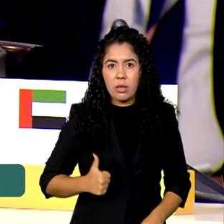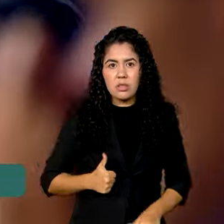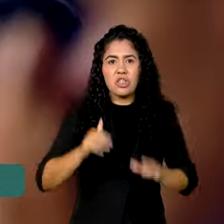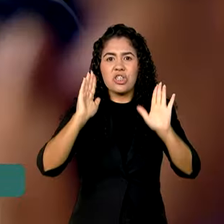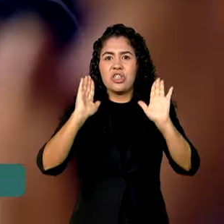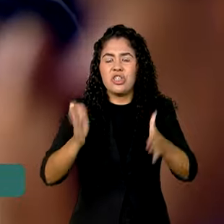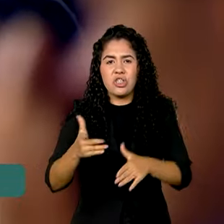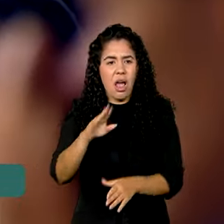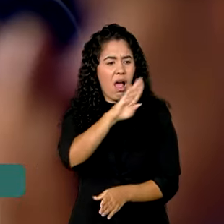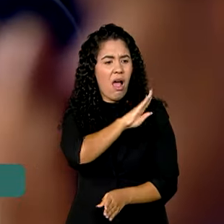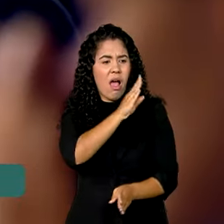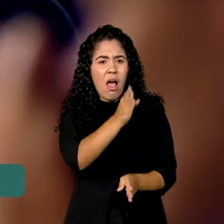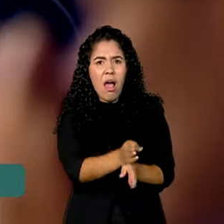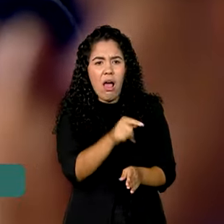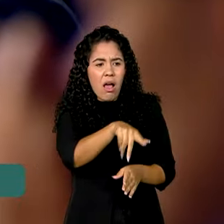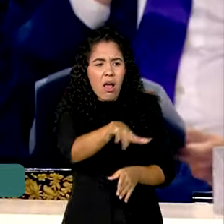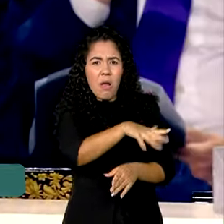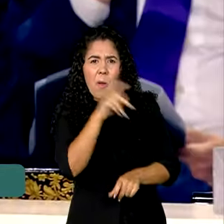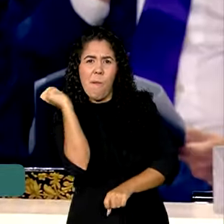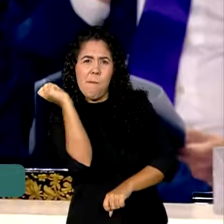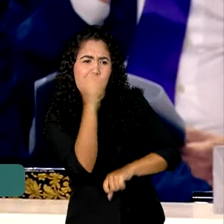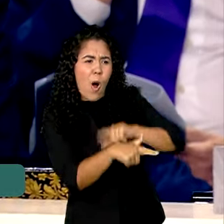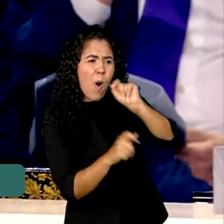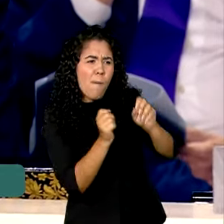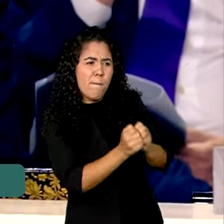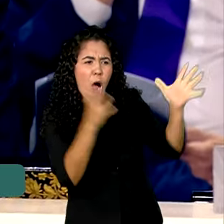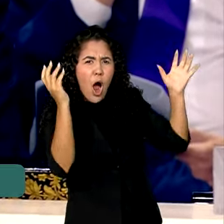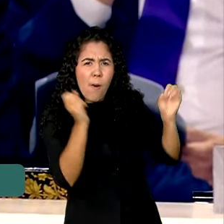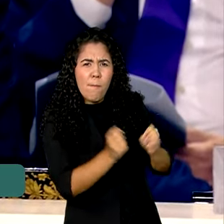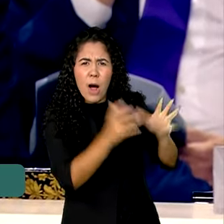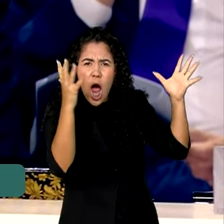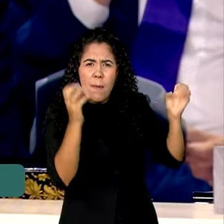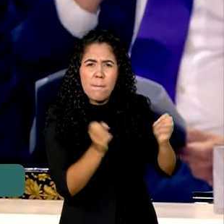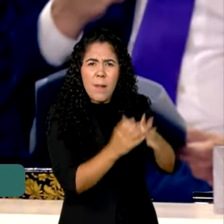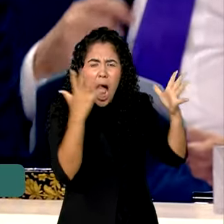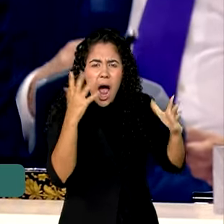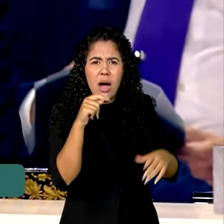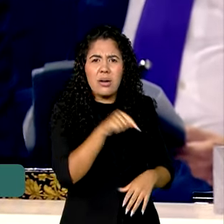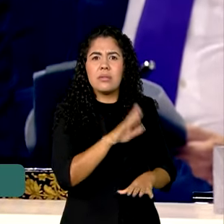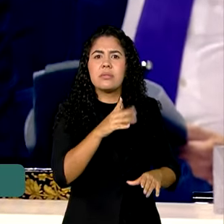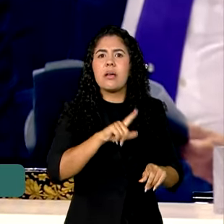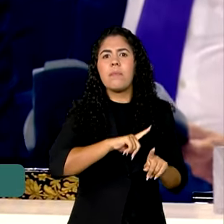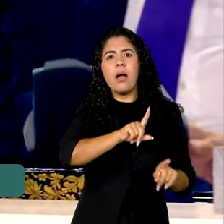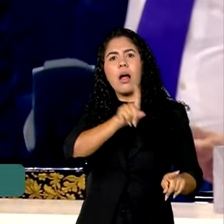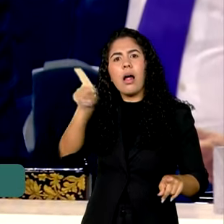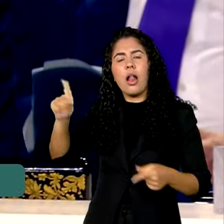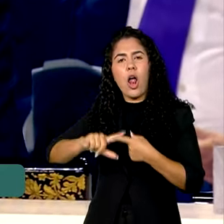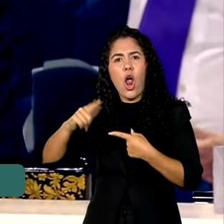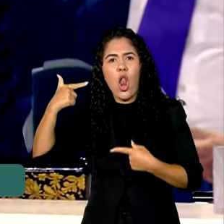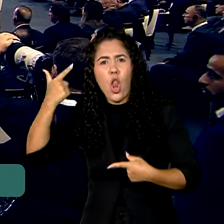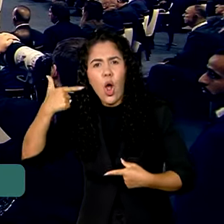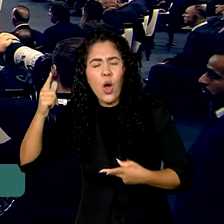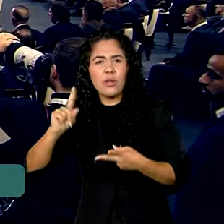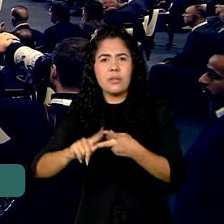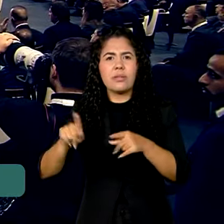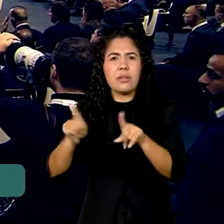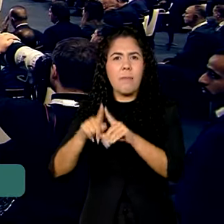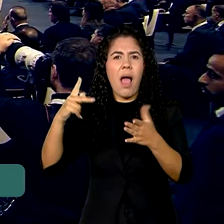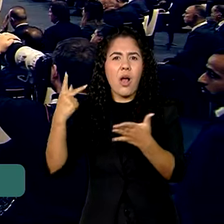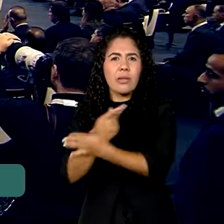Gaza mais explosivos do que os que atingiram Dresden Hamburgo e Londres na segunda guerra